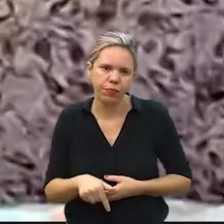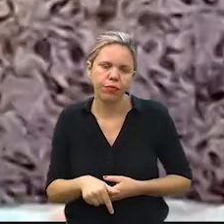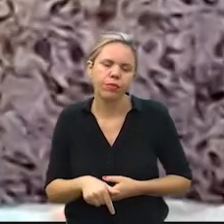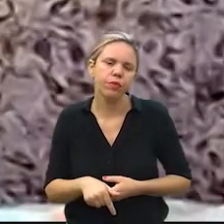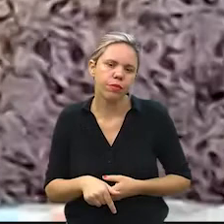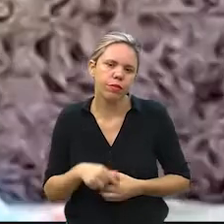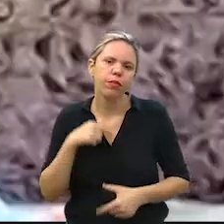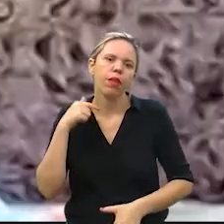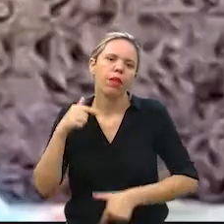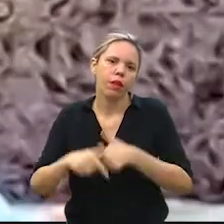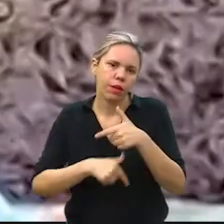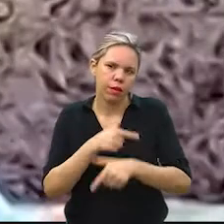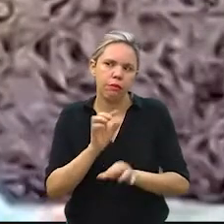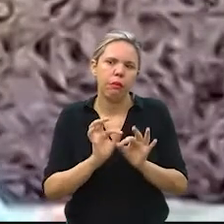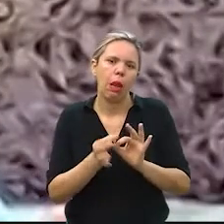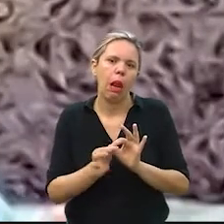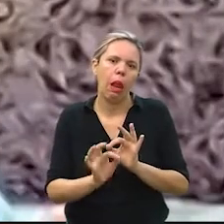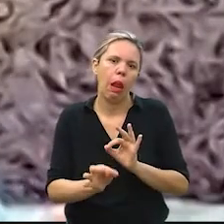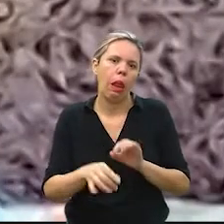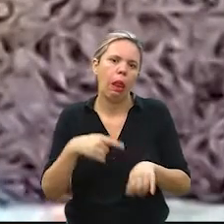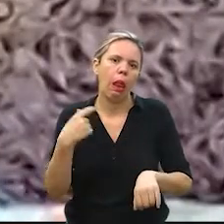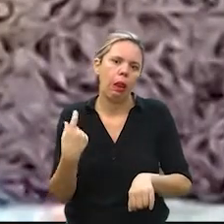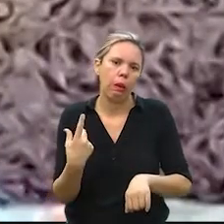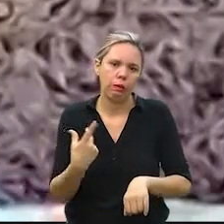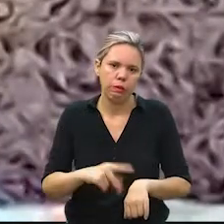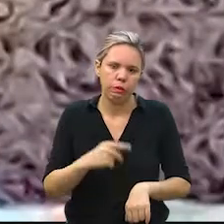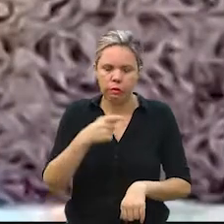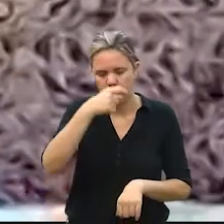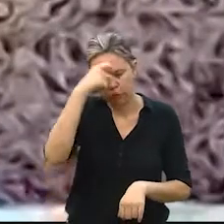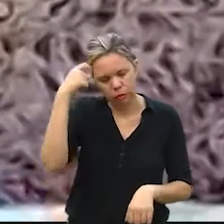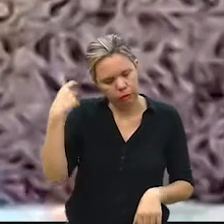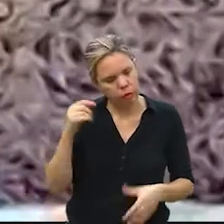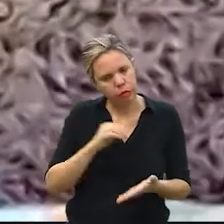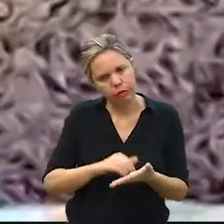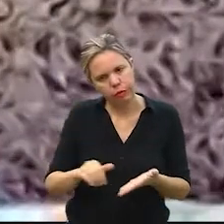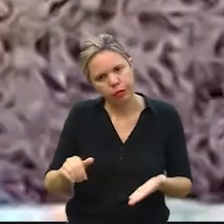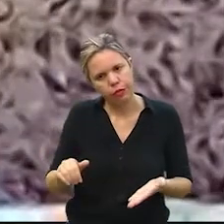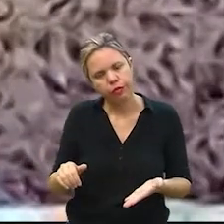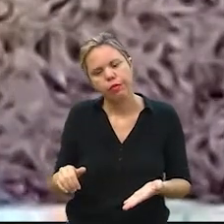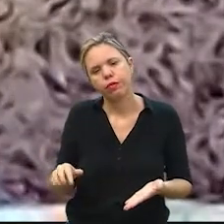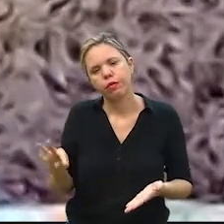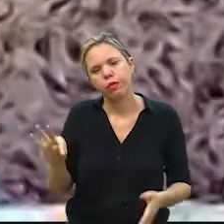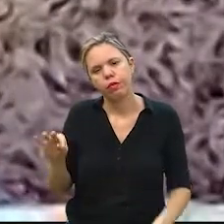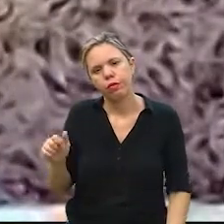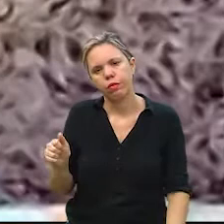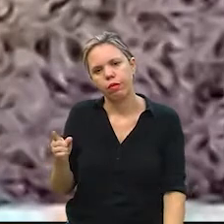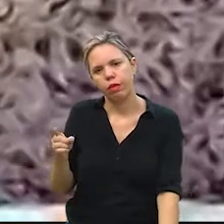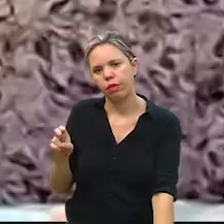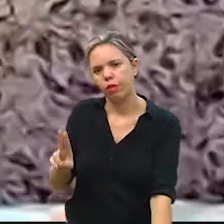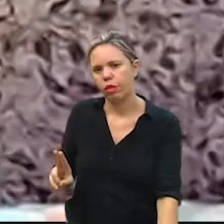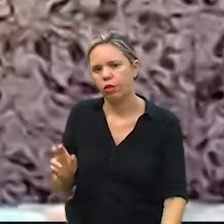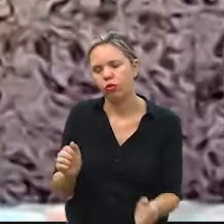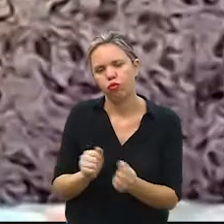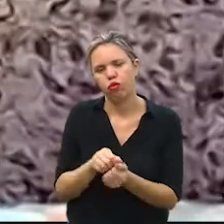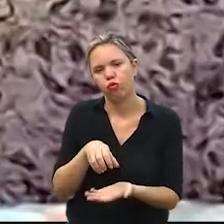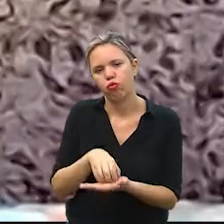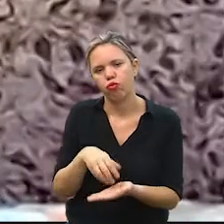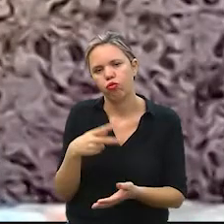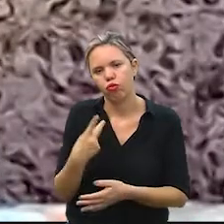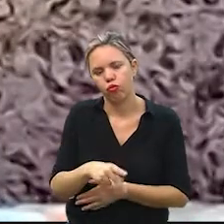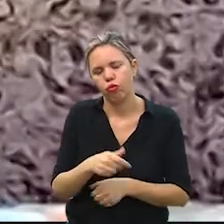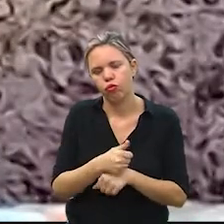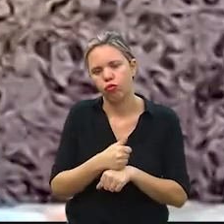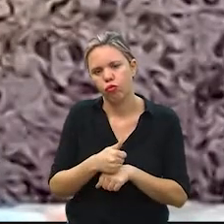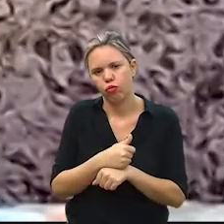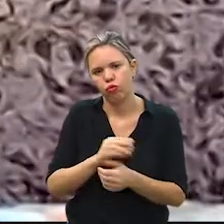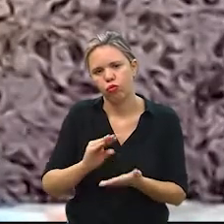foi um trabalho longo, árduo, realizado pelo secretário Tadeu e sua equipe, com